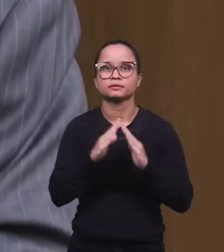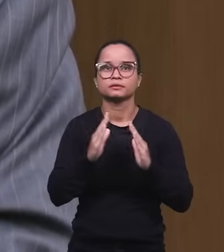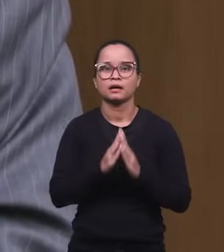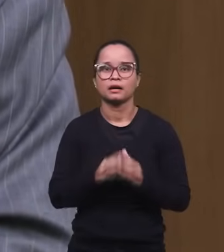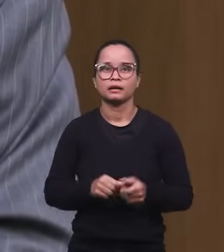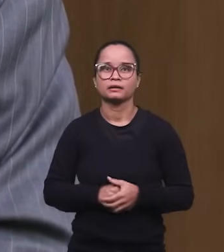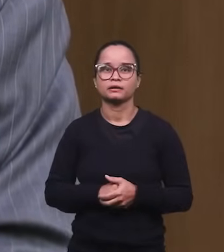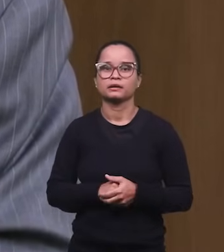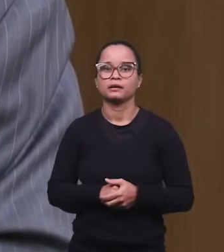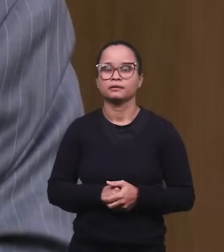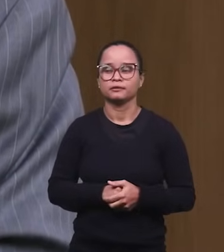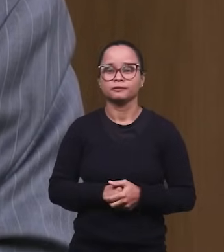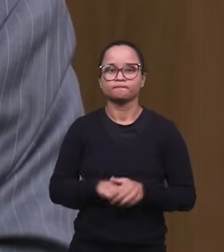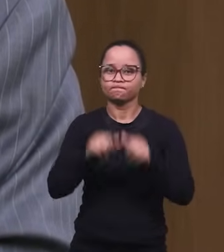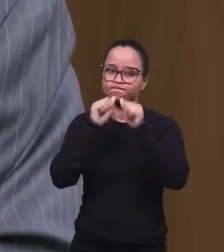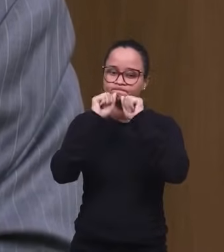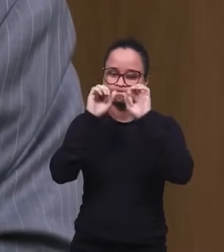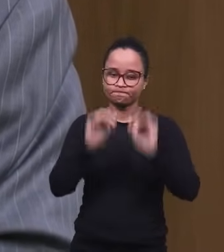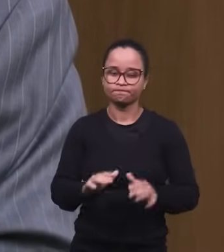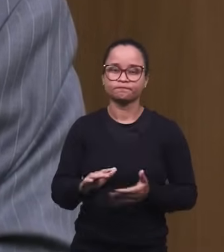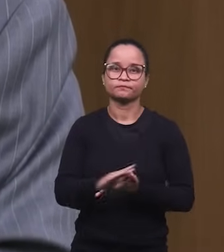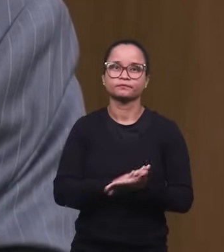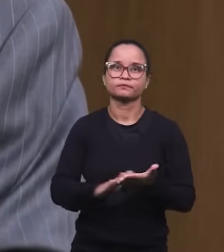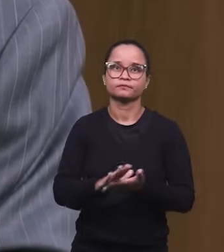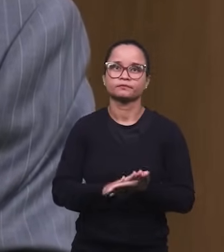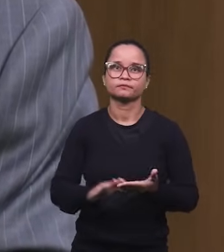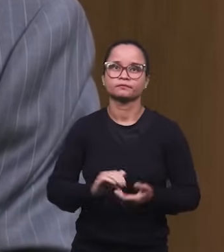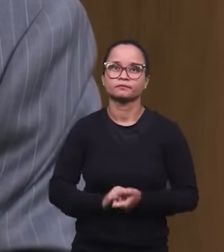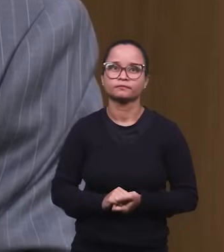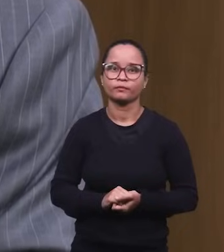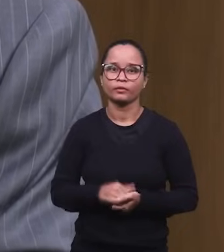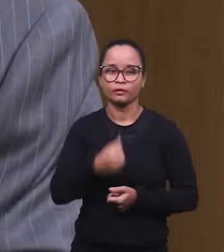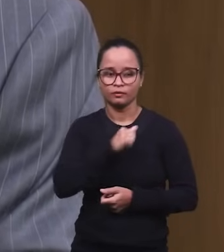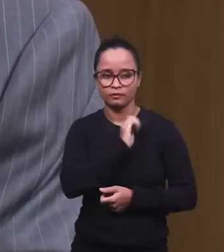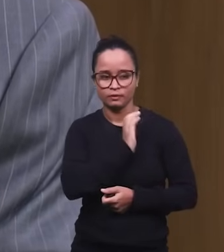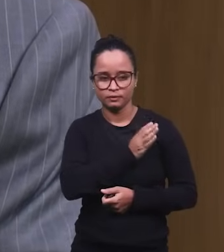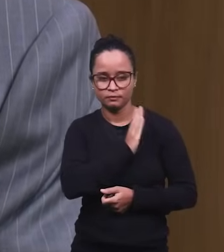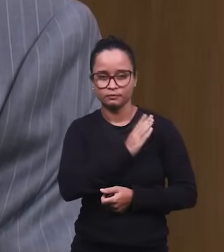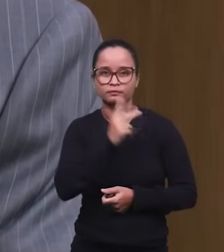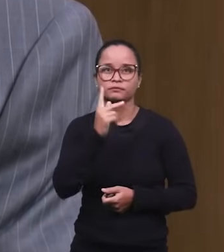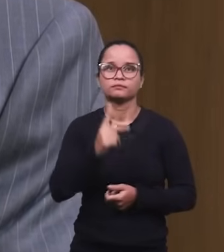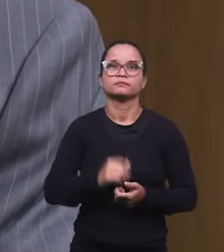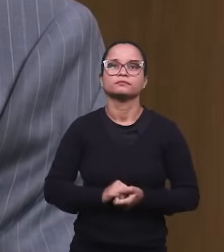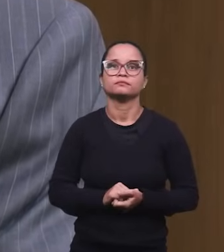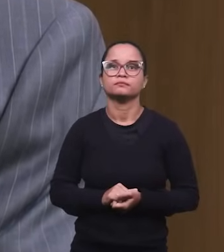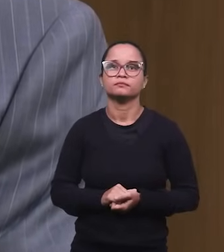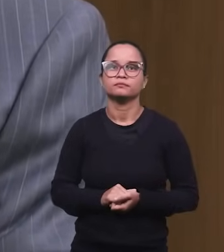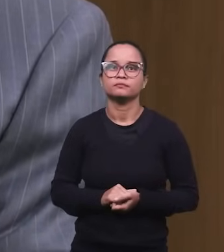não recebeu essa bênção. Então é necessário enxergar, guarde isso no seu coração,